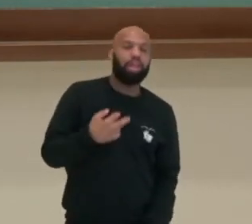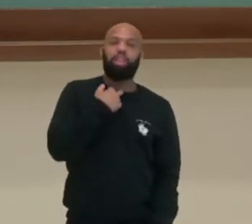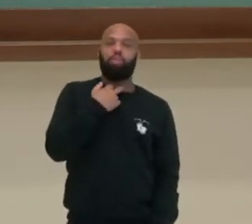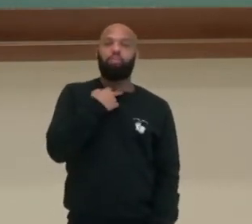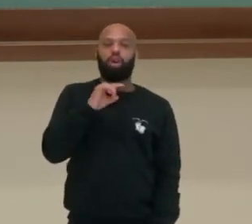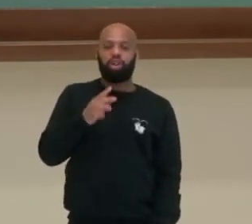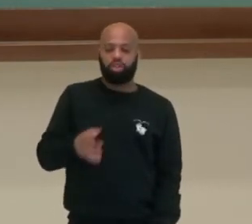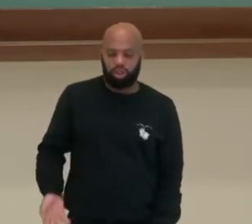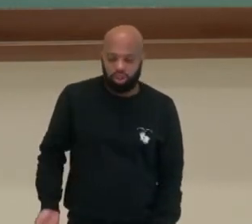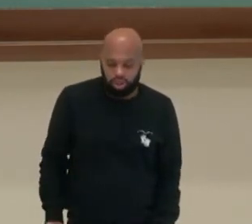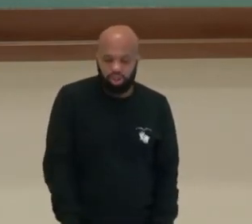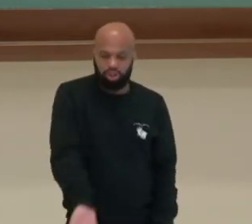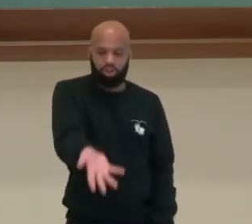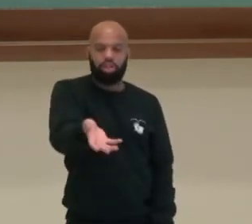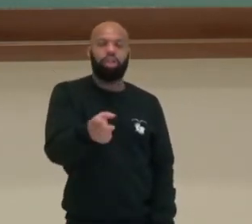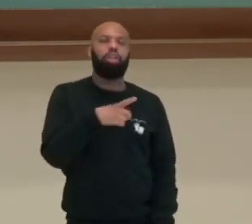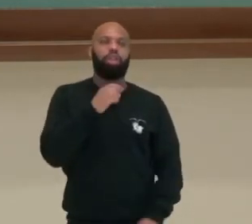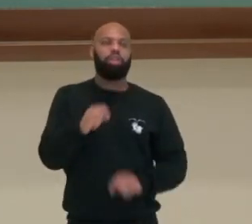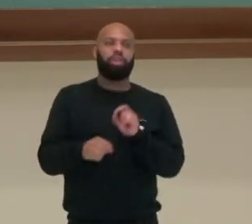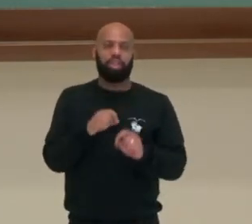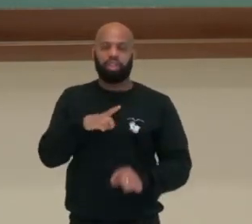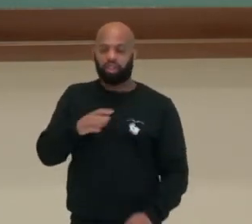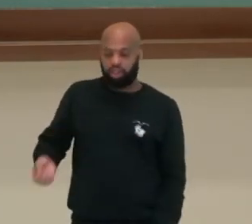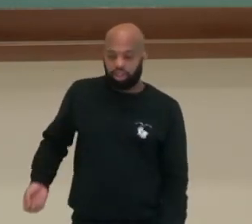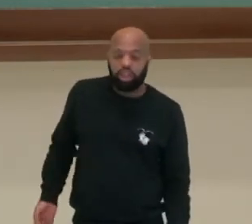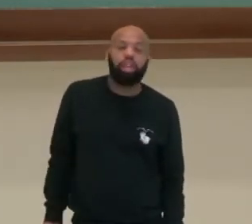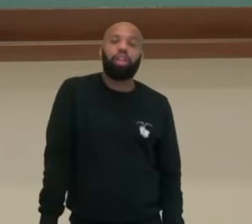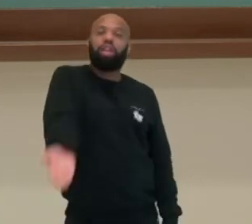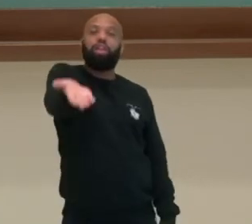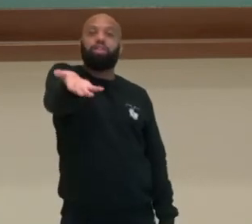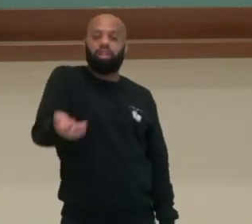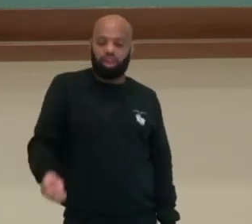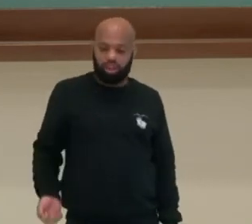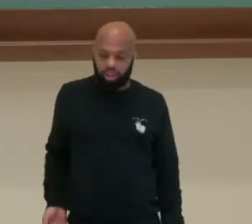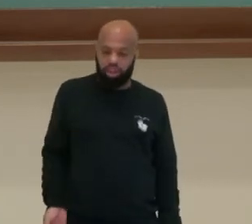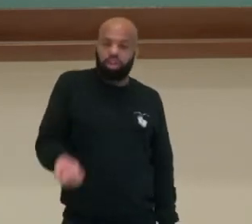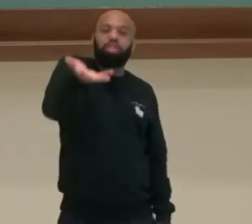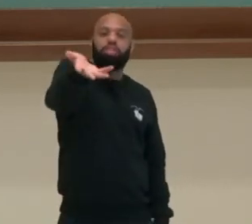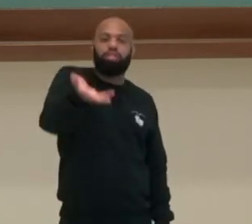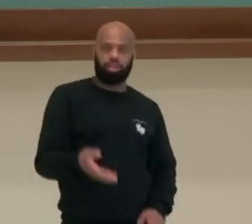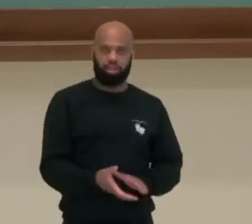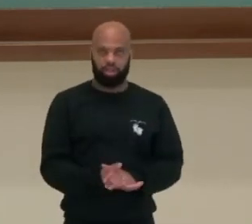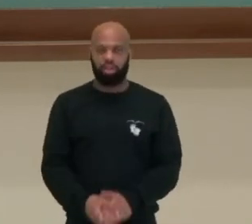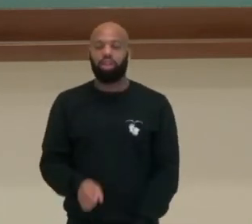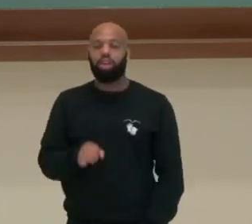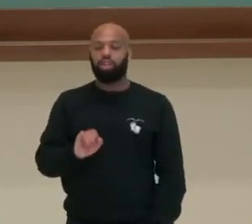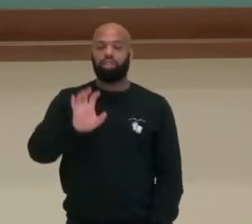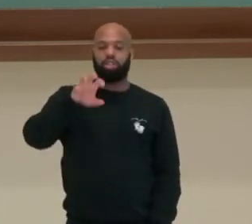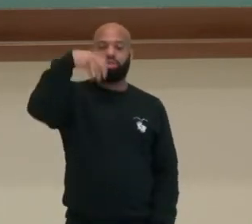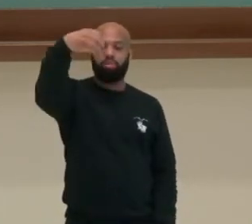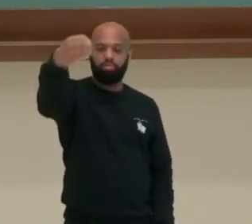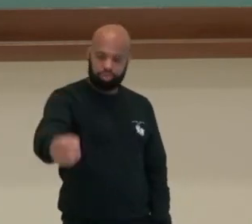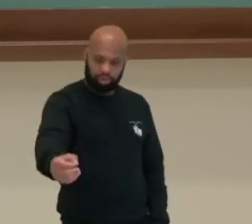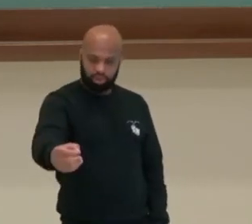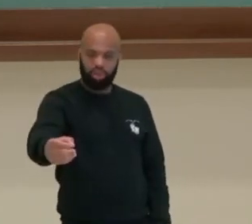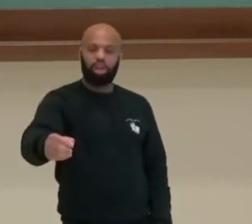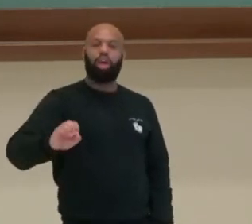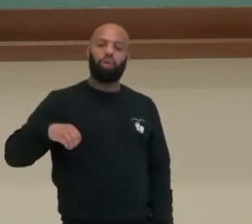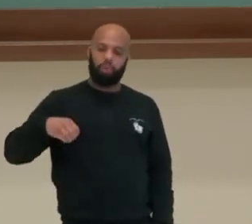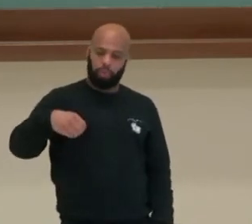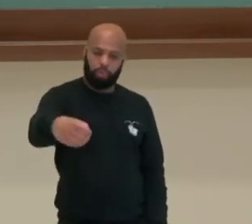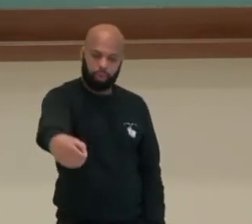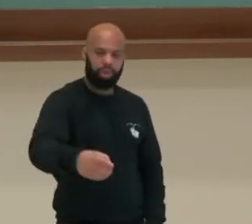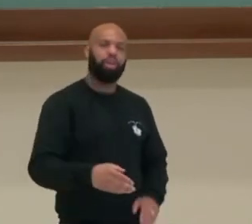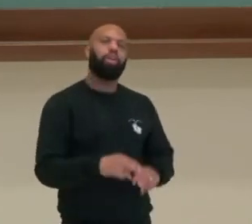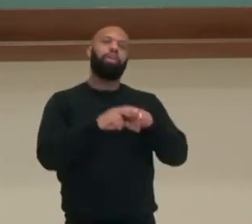rolar a bola pelo chão. Ela tem que ser lançada à frente. E a partir do momento que ela cai no chão, ela passa a rolar. Por